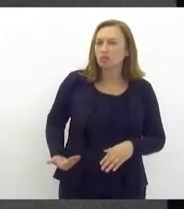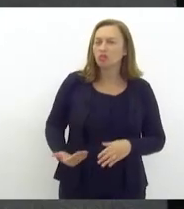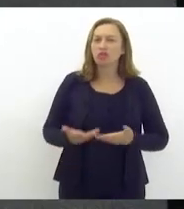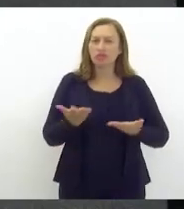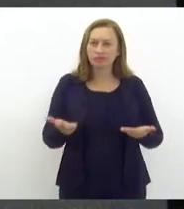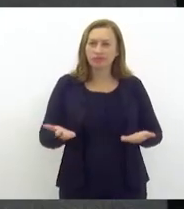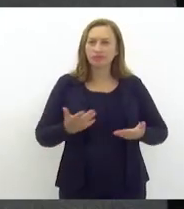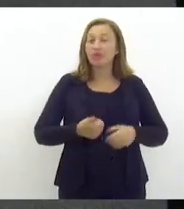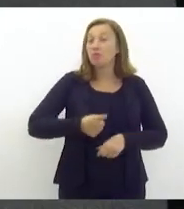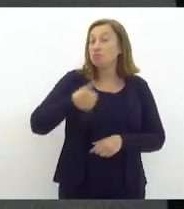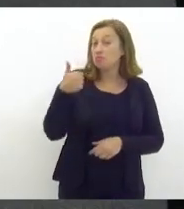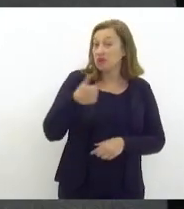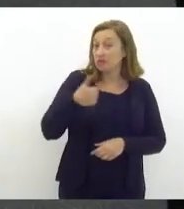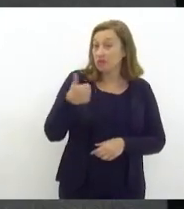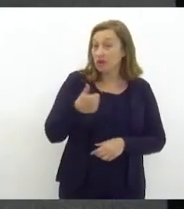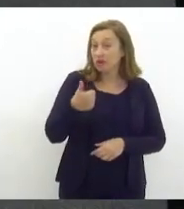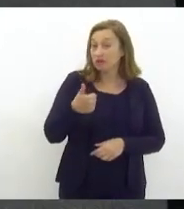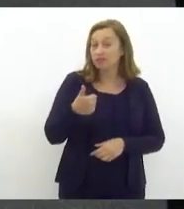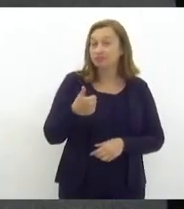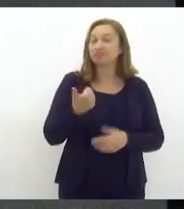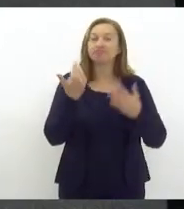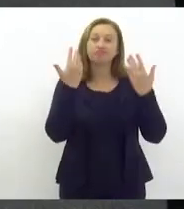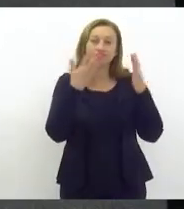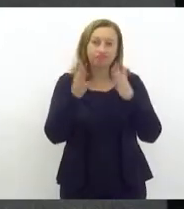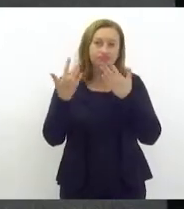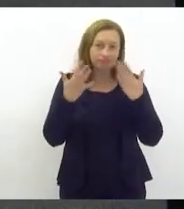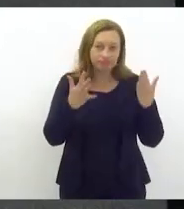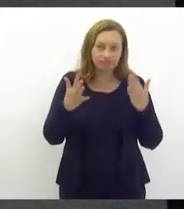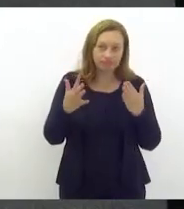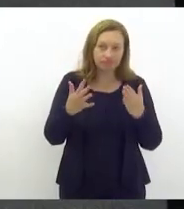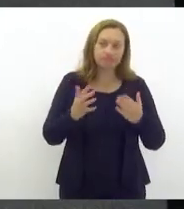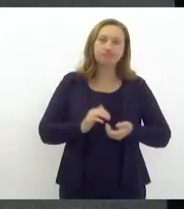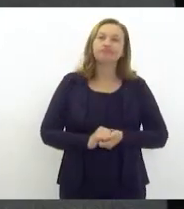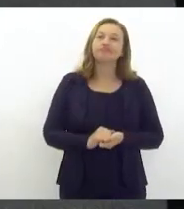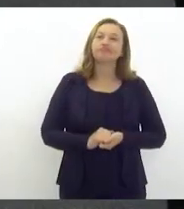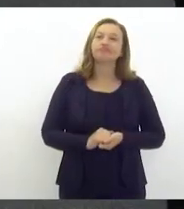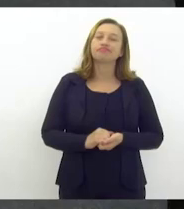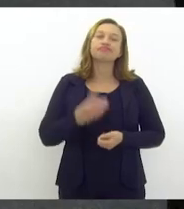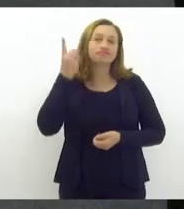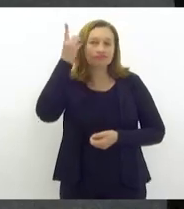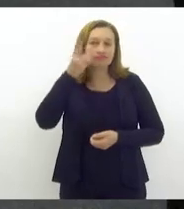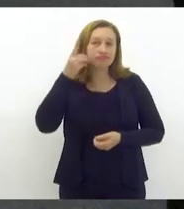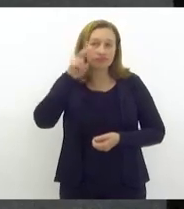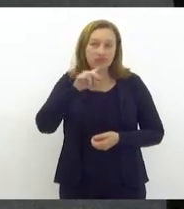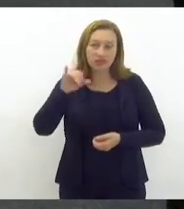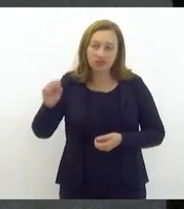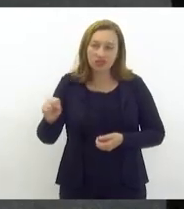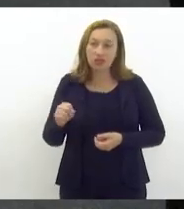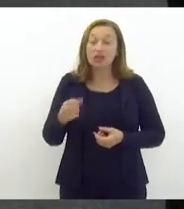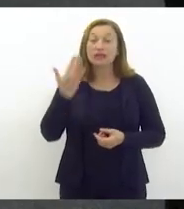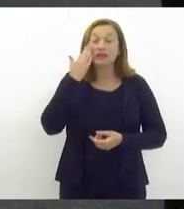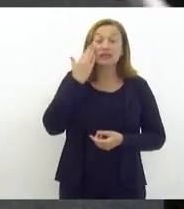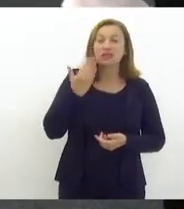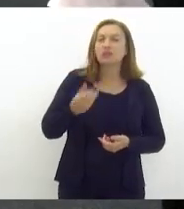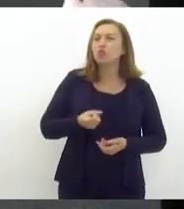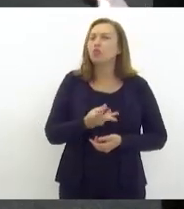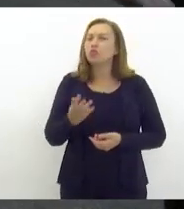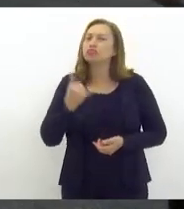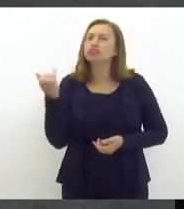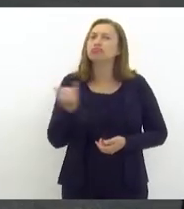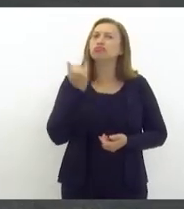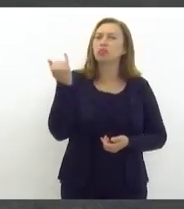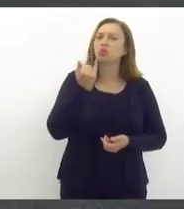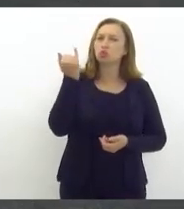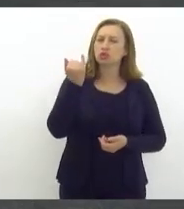indireta. Primeiro, assim, elogiar a proposição do deputado, porque entendemos o quanto que é